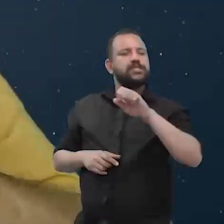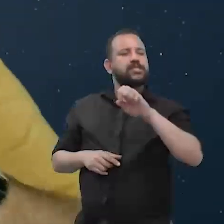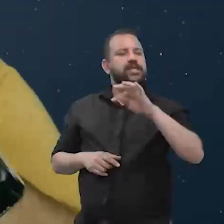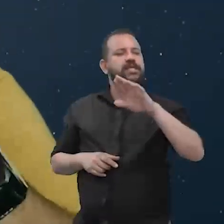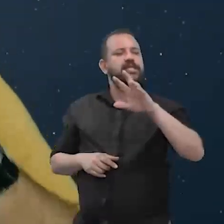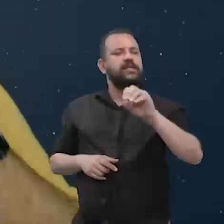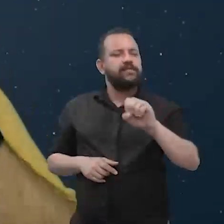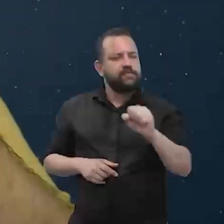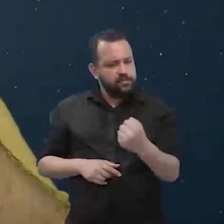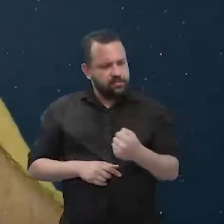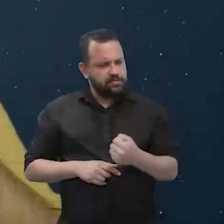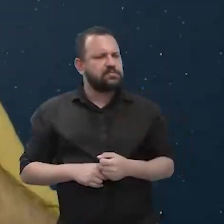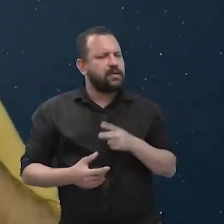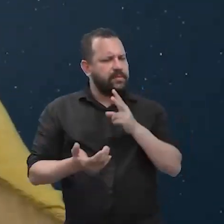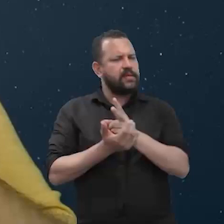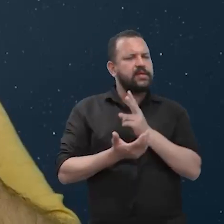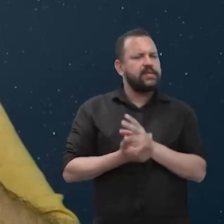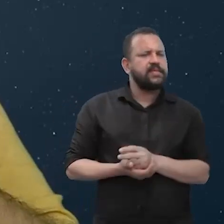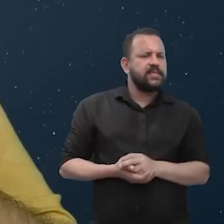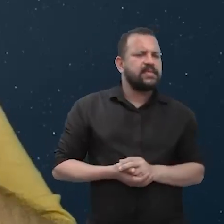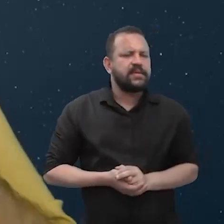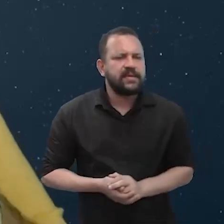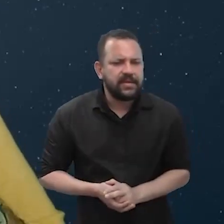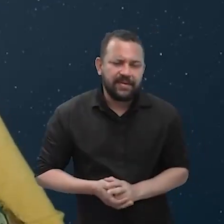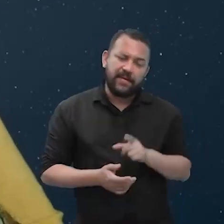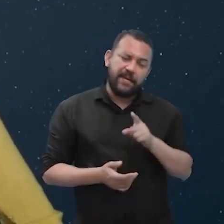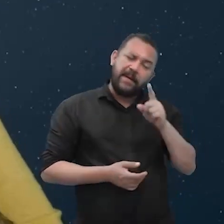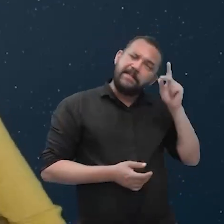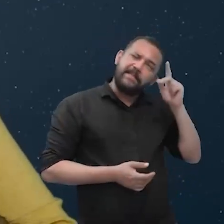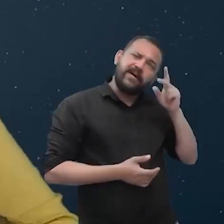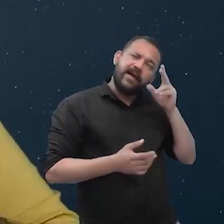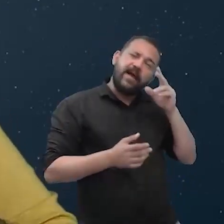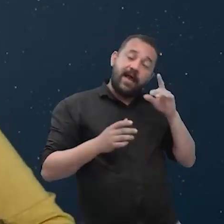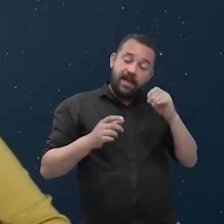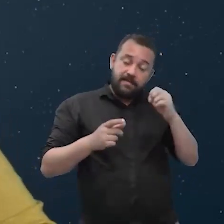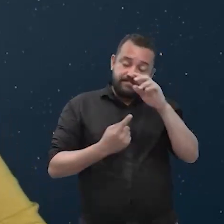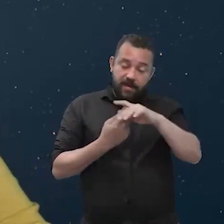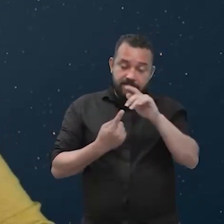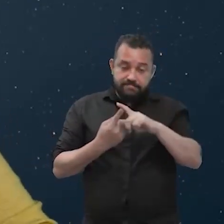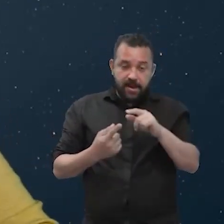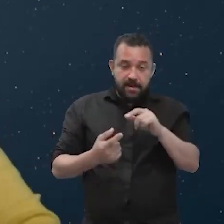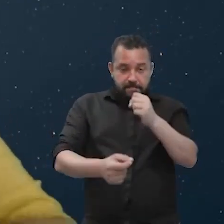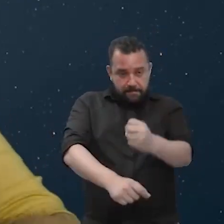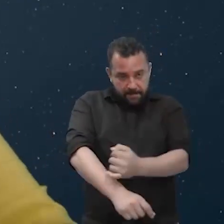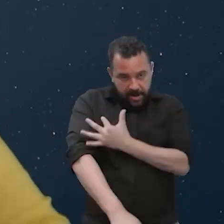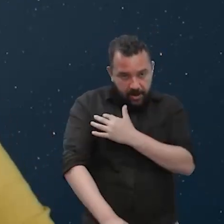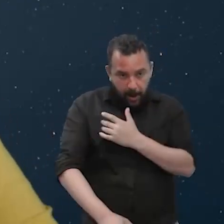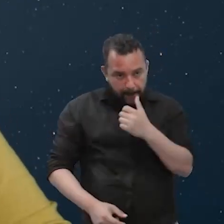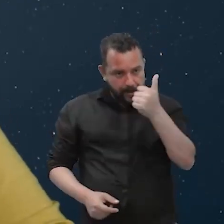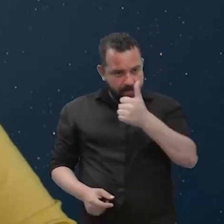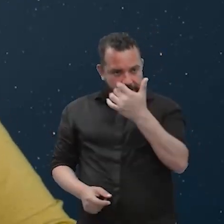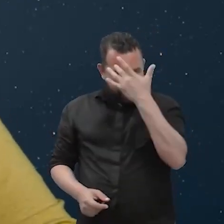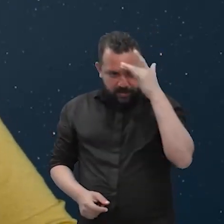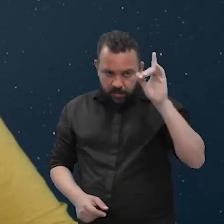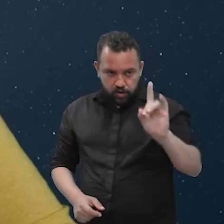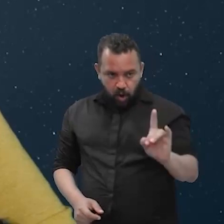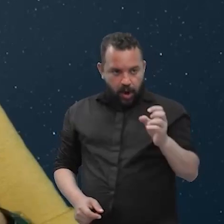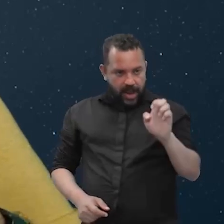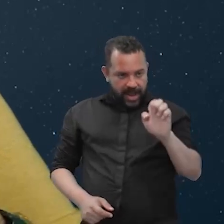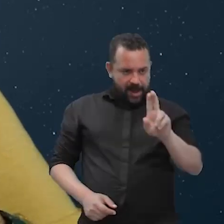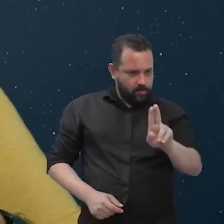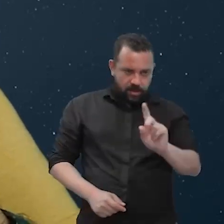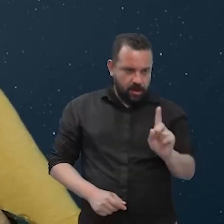presta atenção. Não vá pensar que a função expressiva é só quando aparece a primeira pessoa. Não é assim também. Não